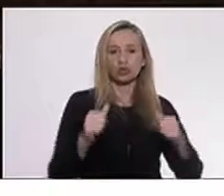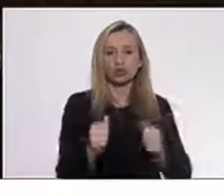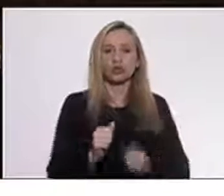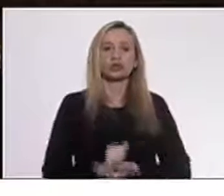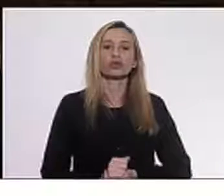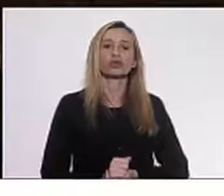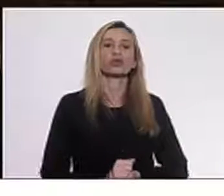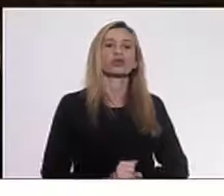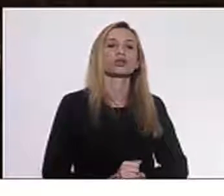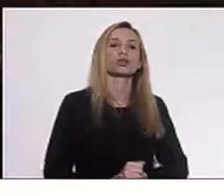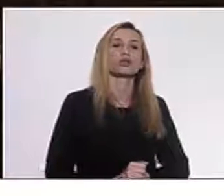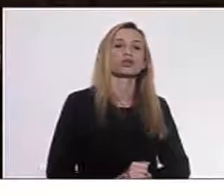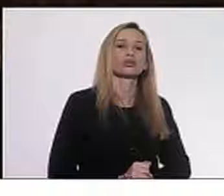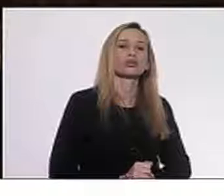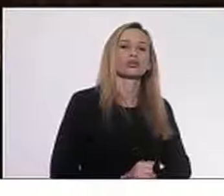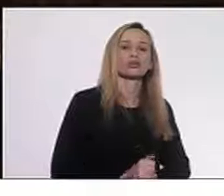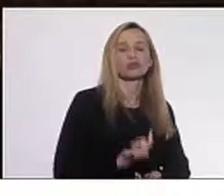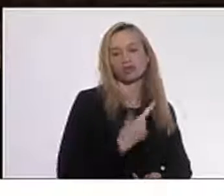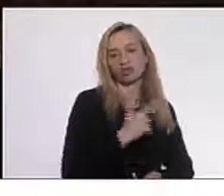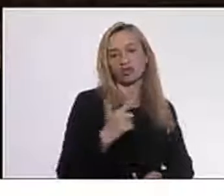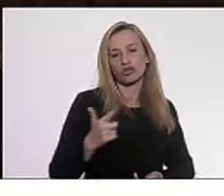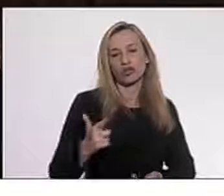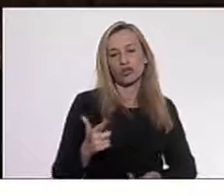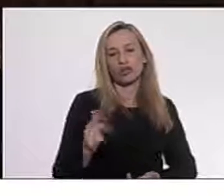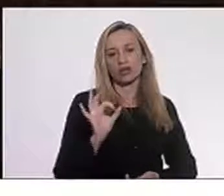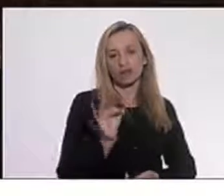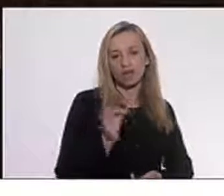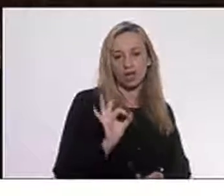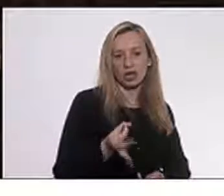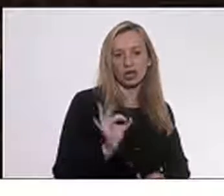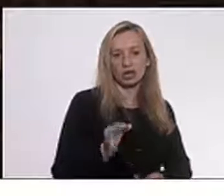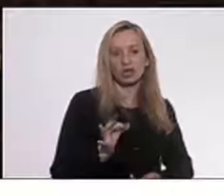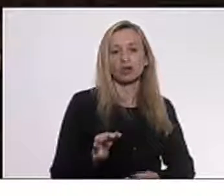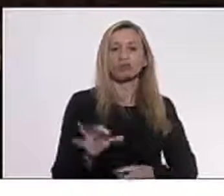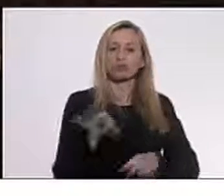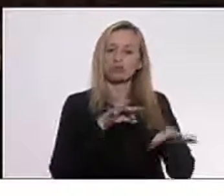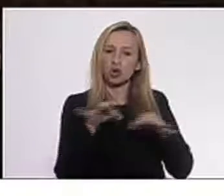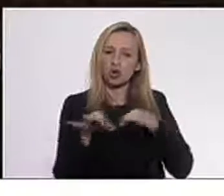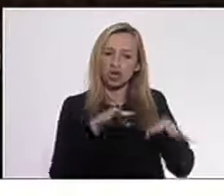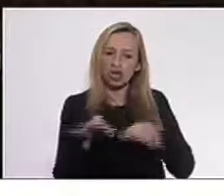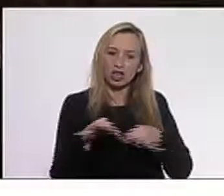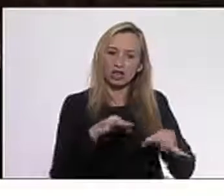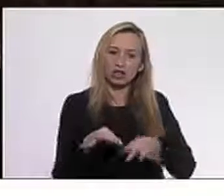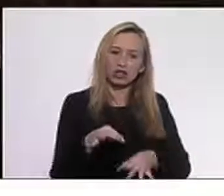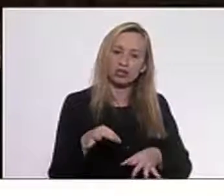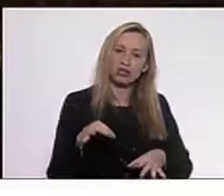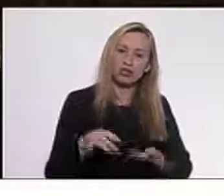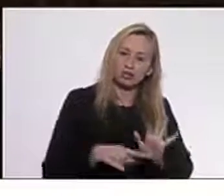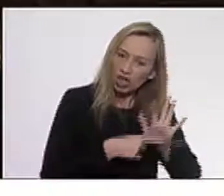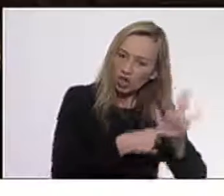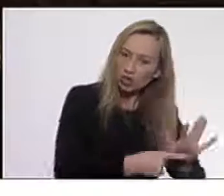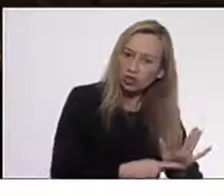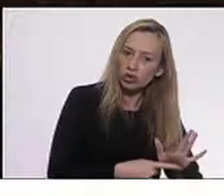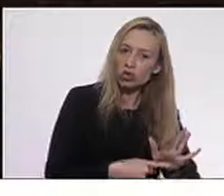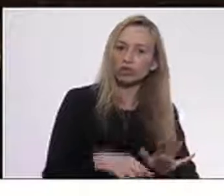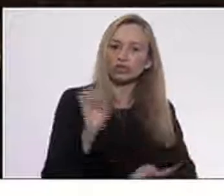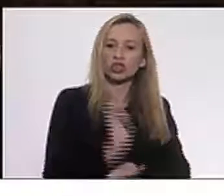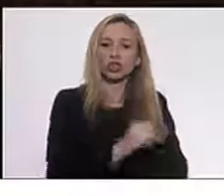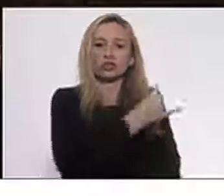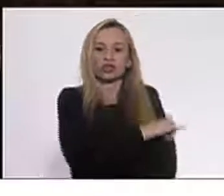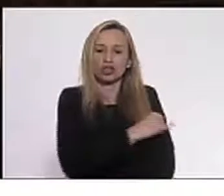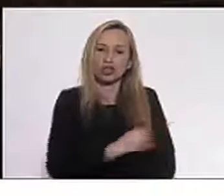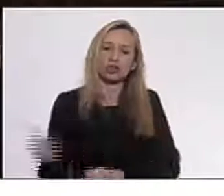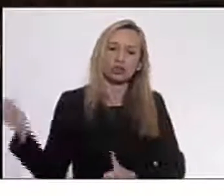Enquanto não se houver, de fato, um programa de recuperação para o Estado do Rio de